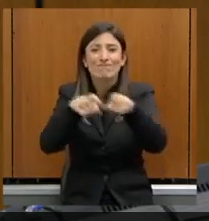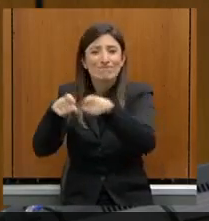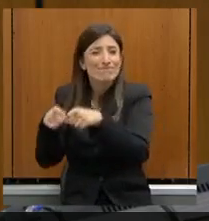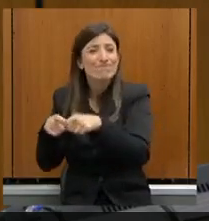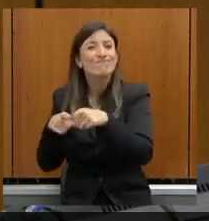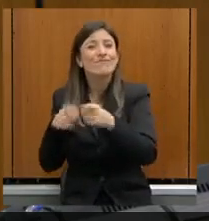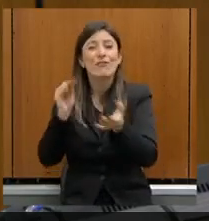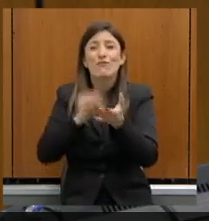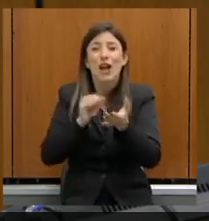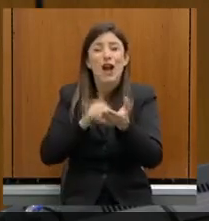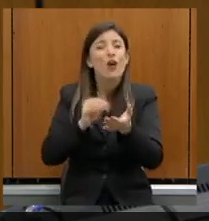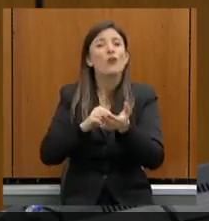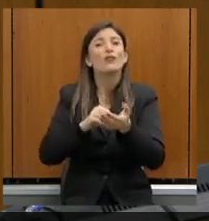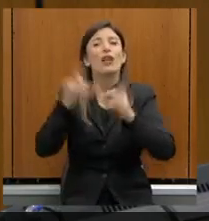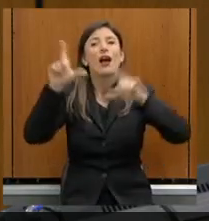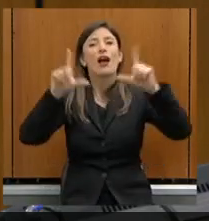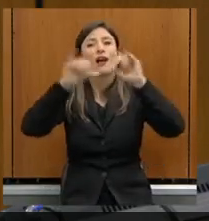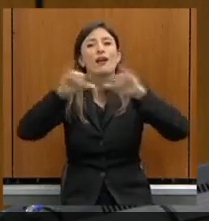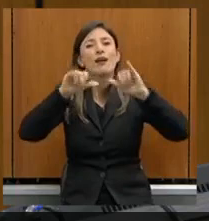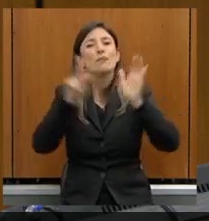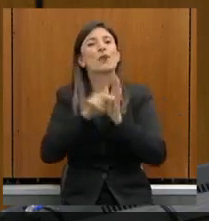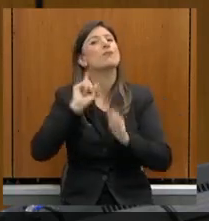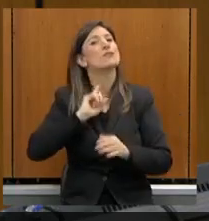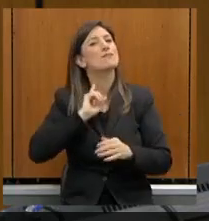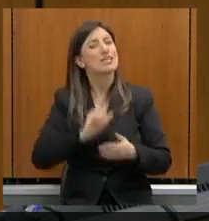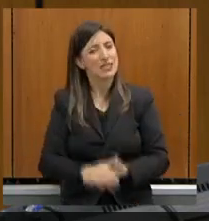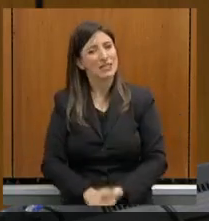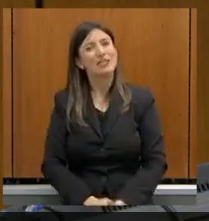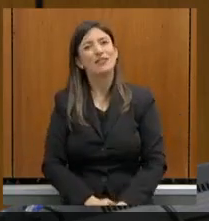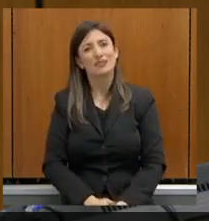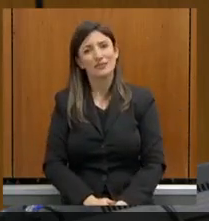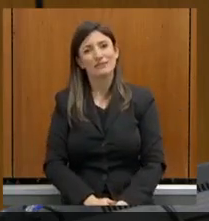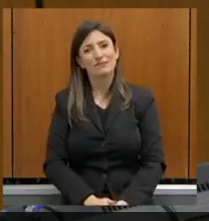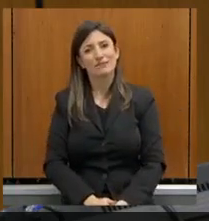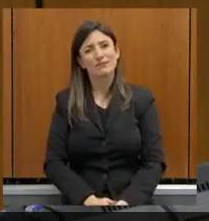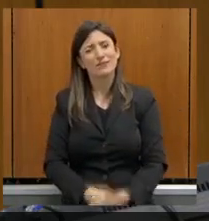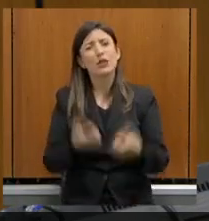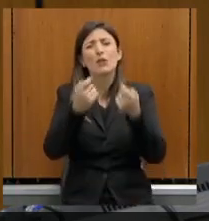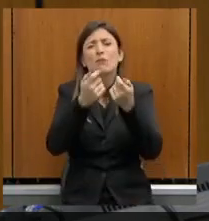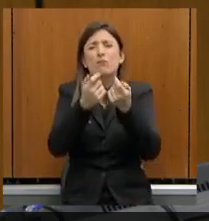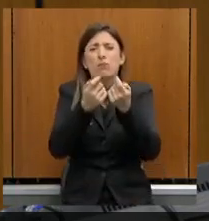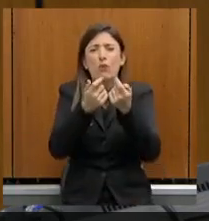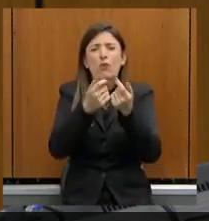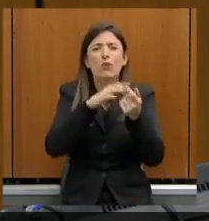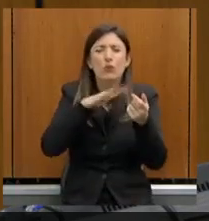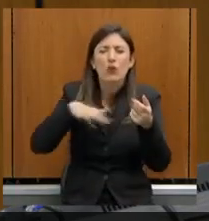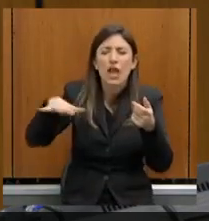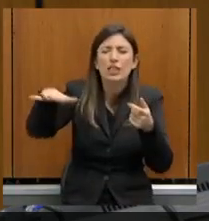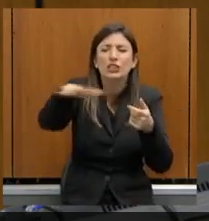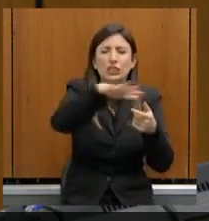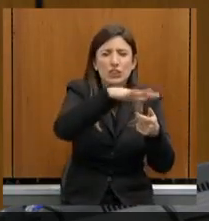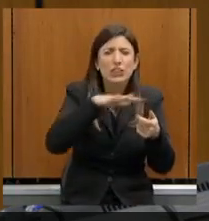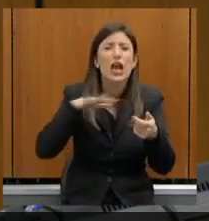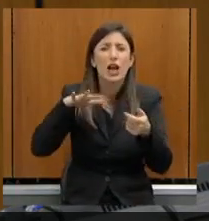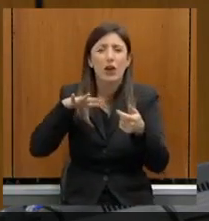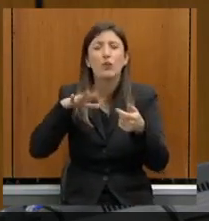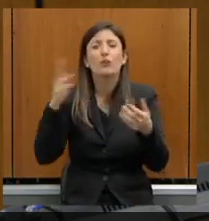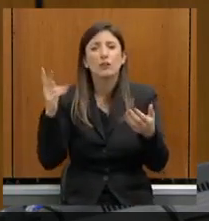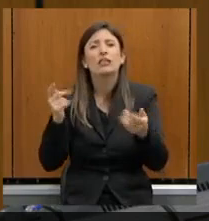porque nós já temos esse problema em Minas Gerais, no interior. Poucos são as regiões onde, de fato, pegam